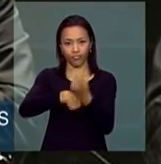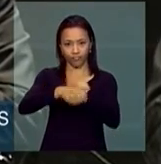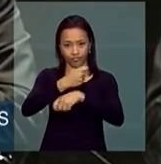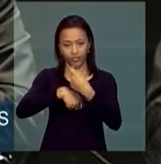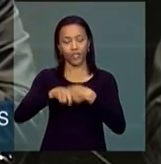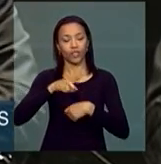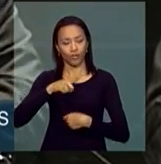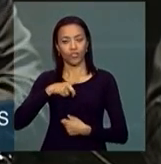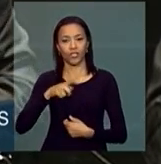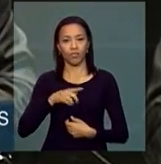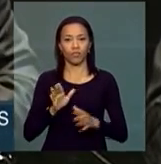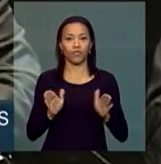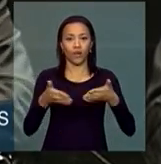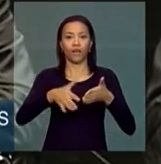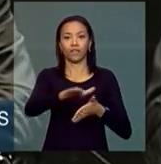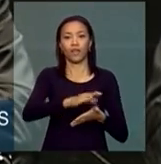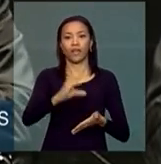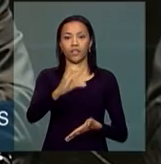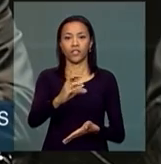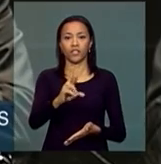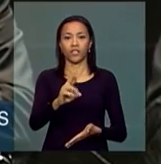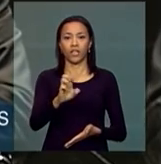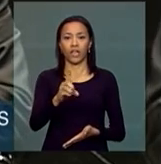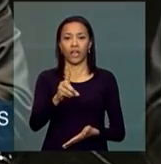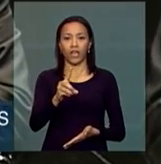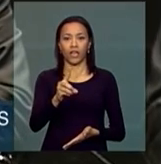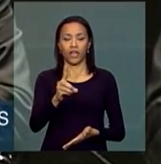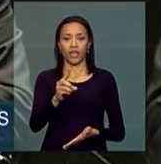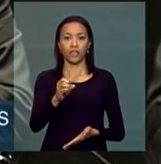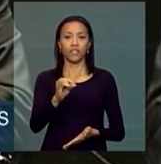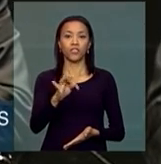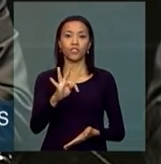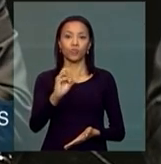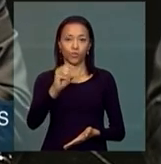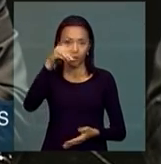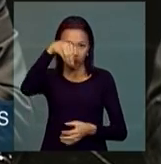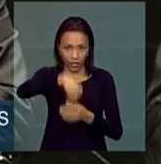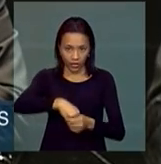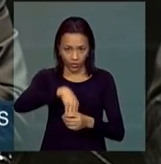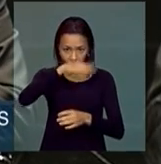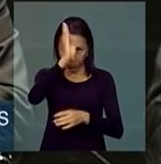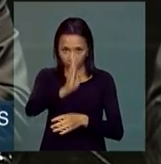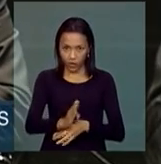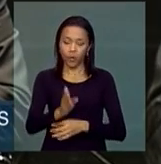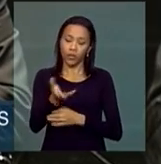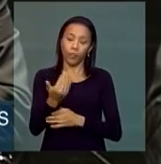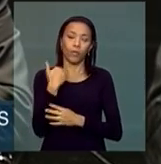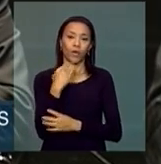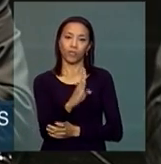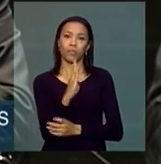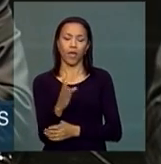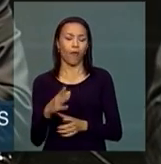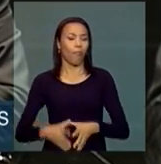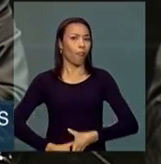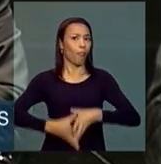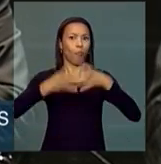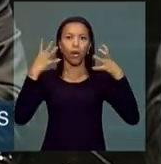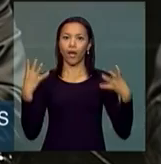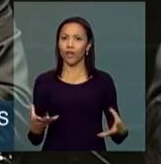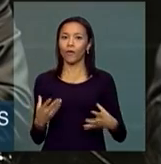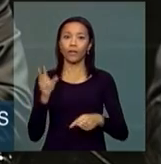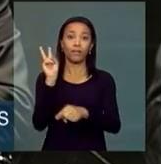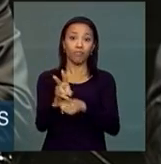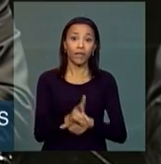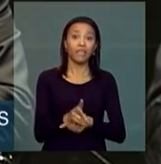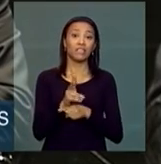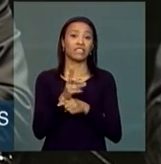de crédito rural no Brasil, podendo, mais uma vez eu afirmar, o Banco do Brasil é o maior financiador de agricultura do